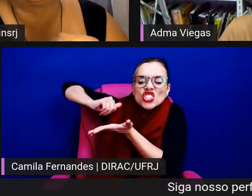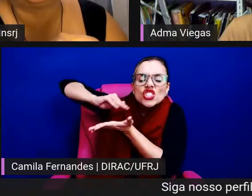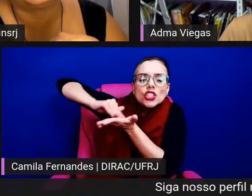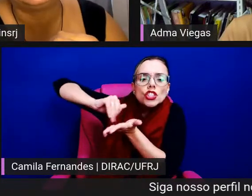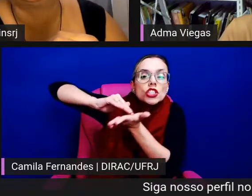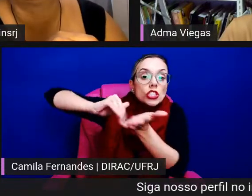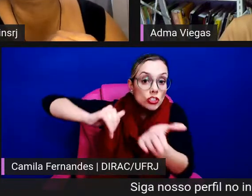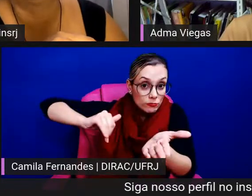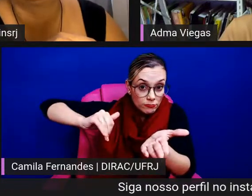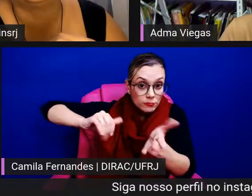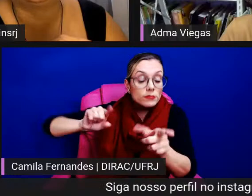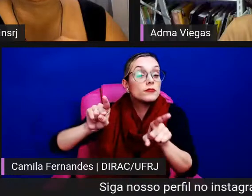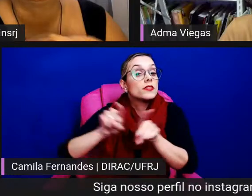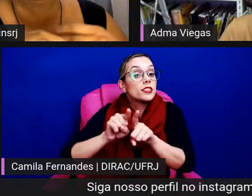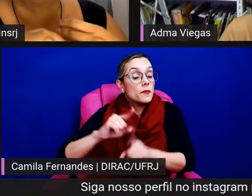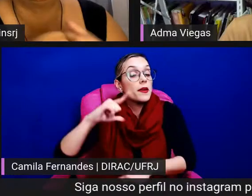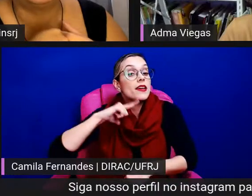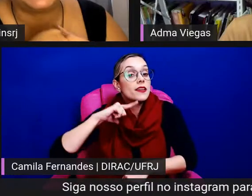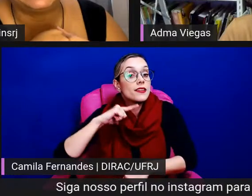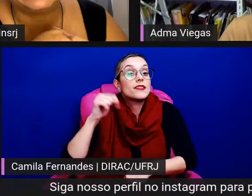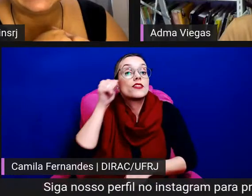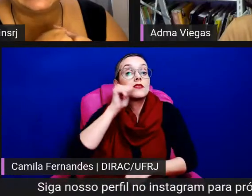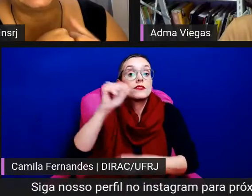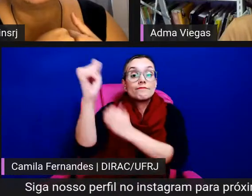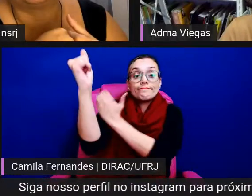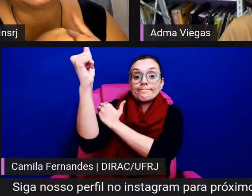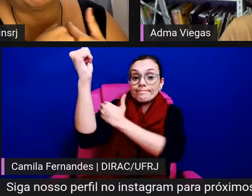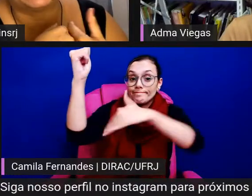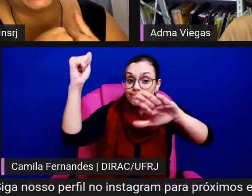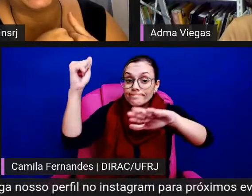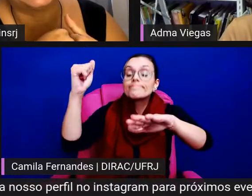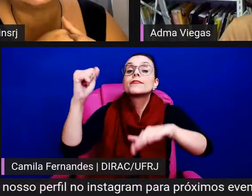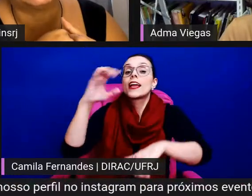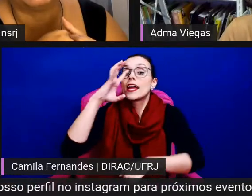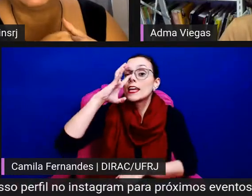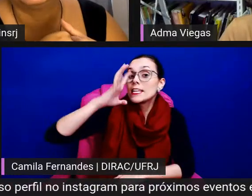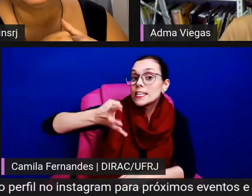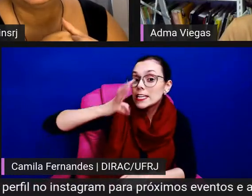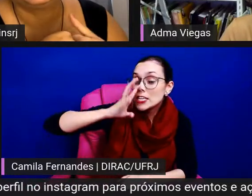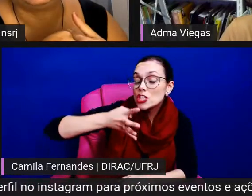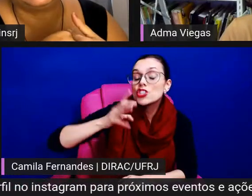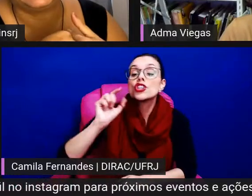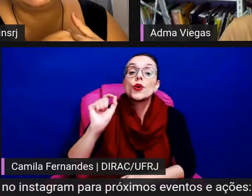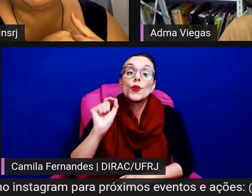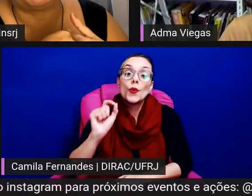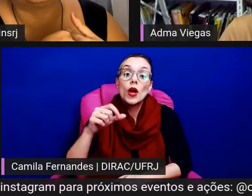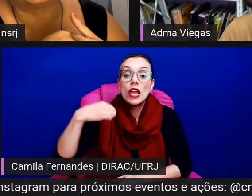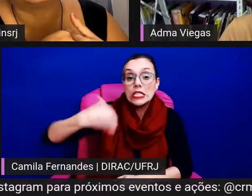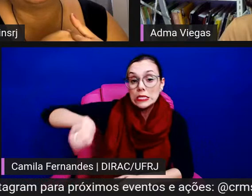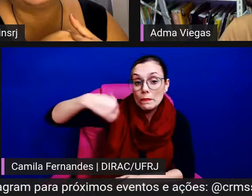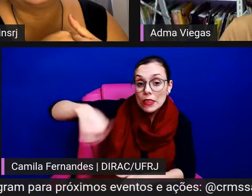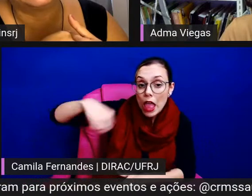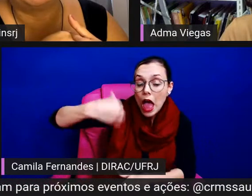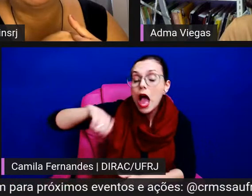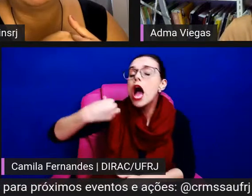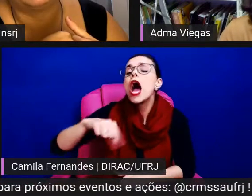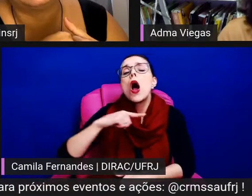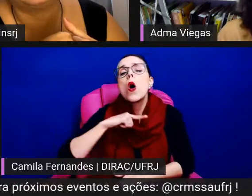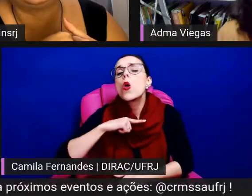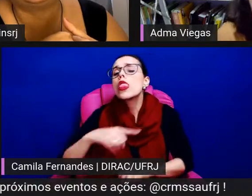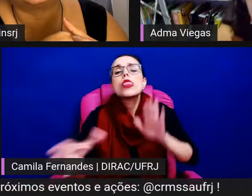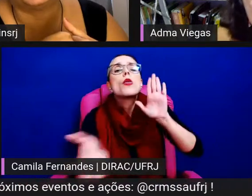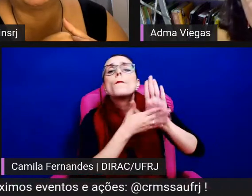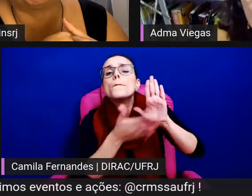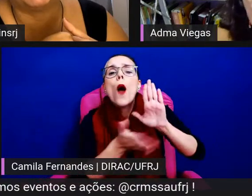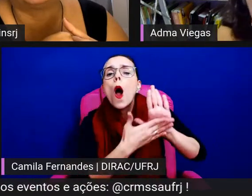do movimento feminista e do movimento de mulheres negras, sapatonas também, que é a pauta do casamento sempre